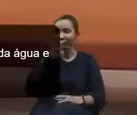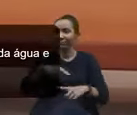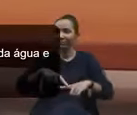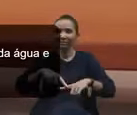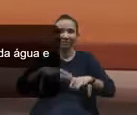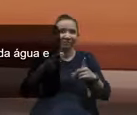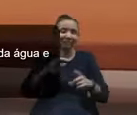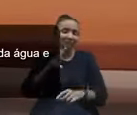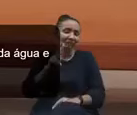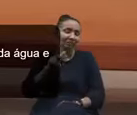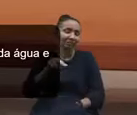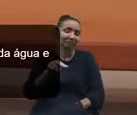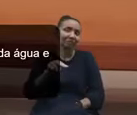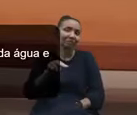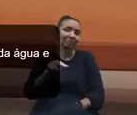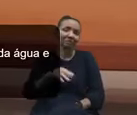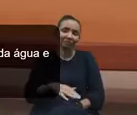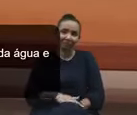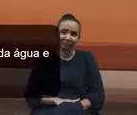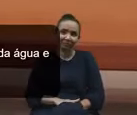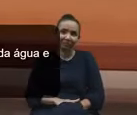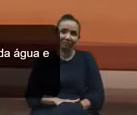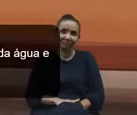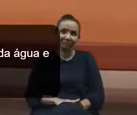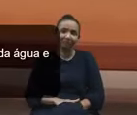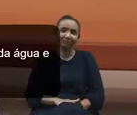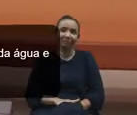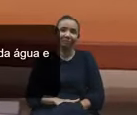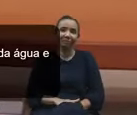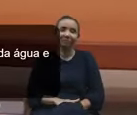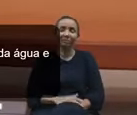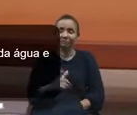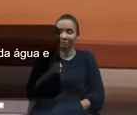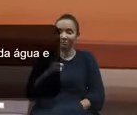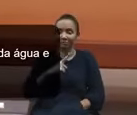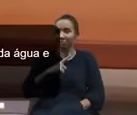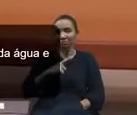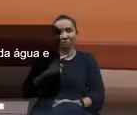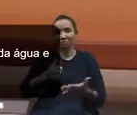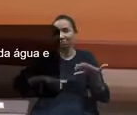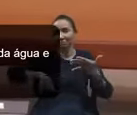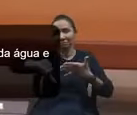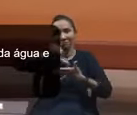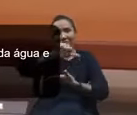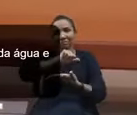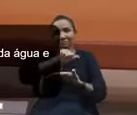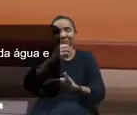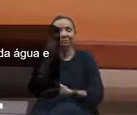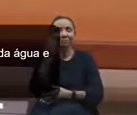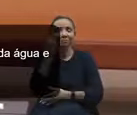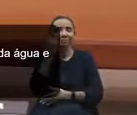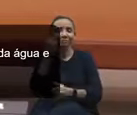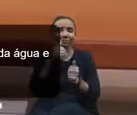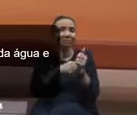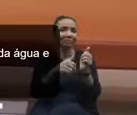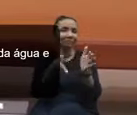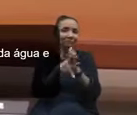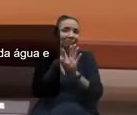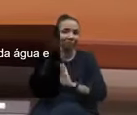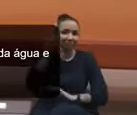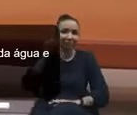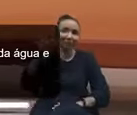conheceu a Deus é só se tu nascer de novo aí se eu ficar por exemplo